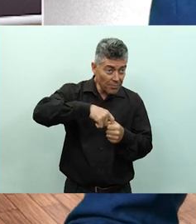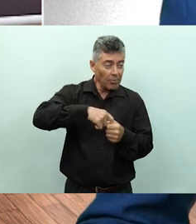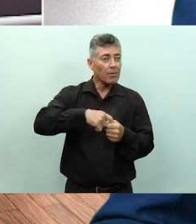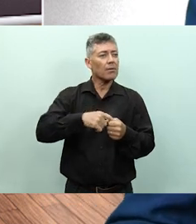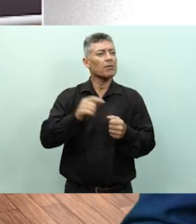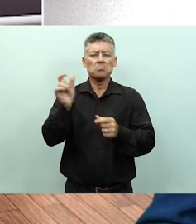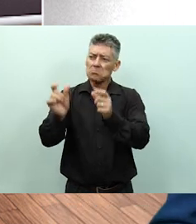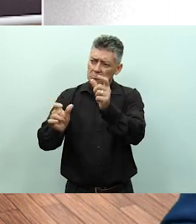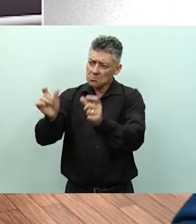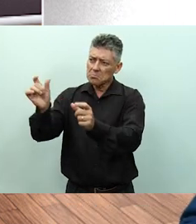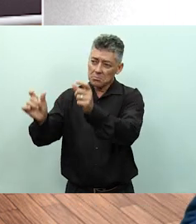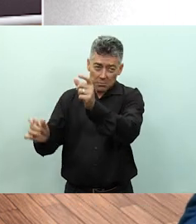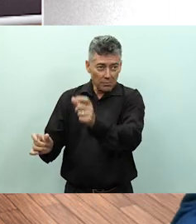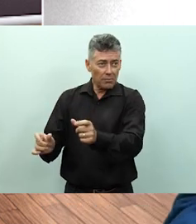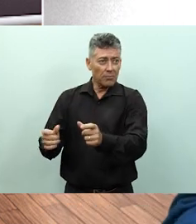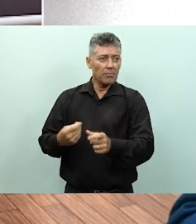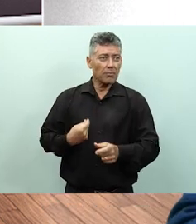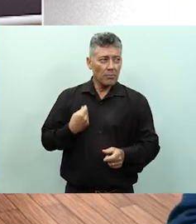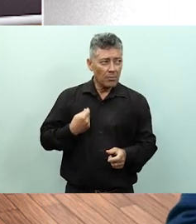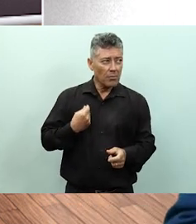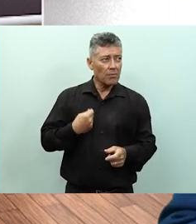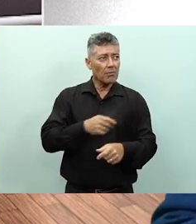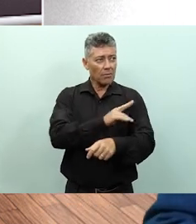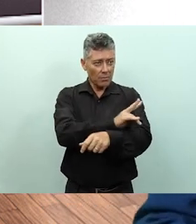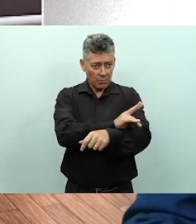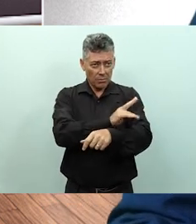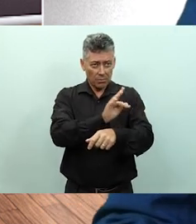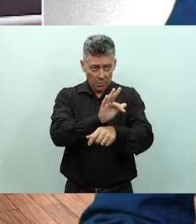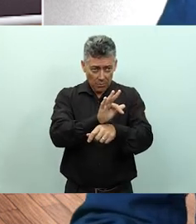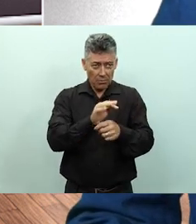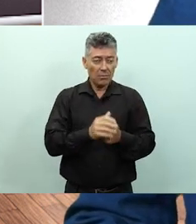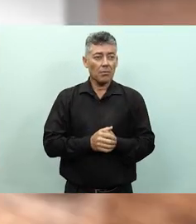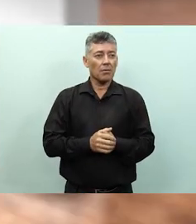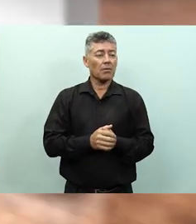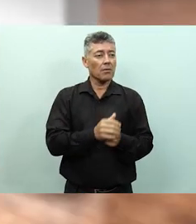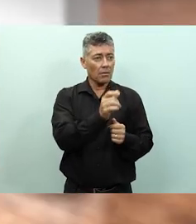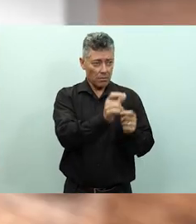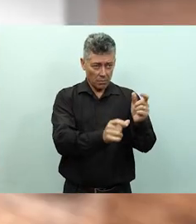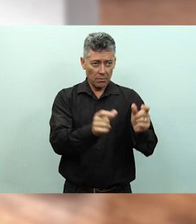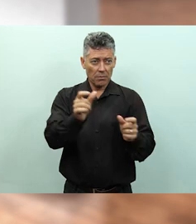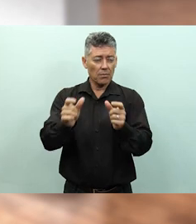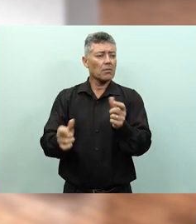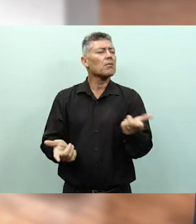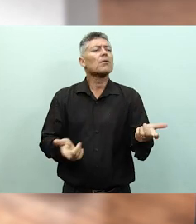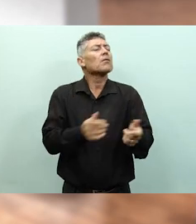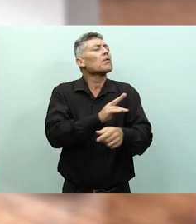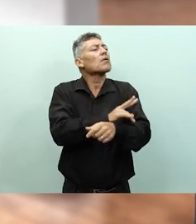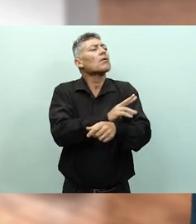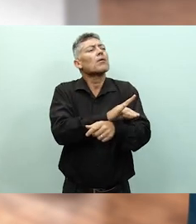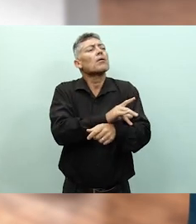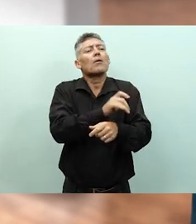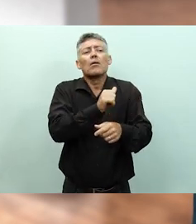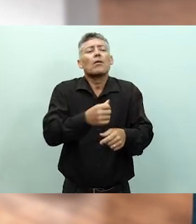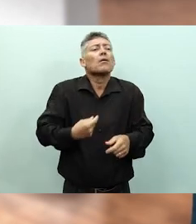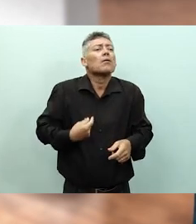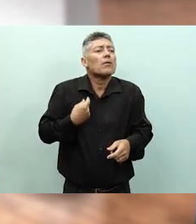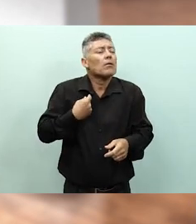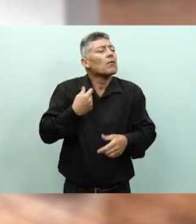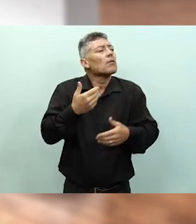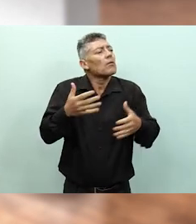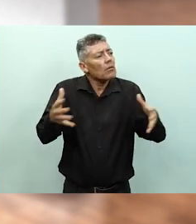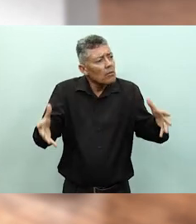Estamos de volta com o programa Personalidades em homenagem a Vilma de Faria. E nos bastidores, como era Vilma?